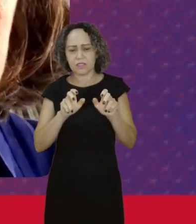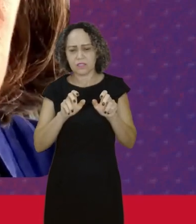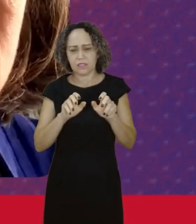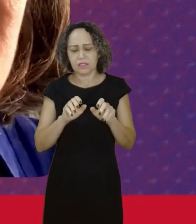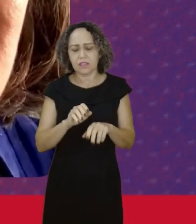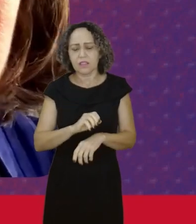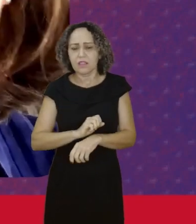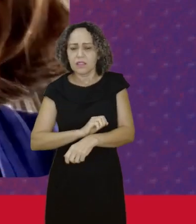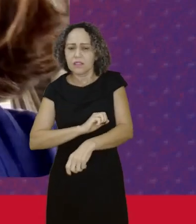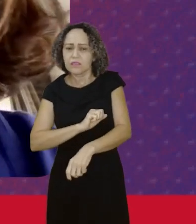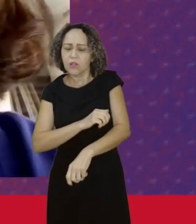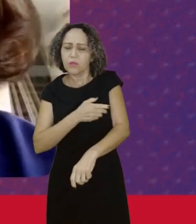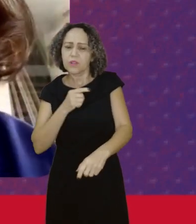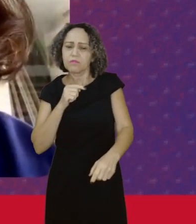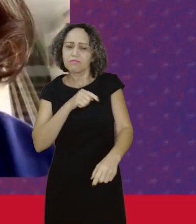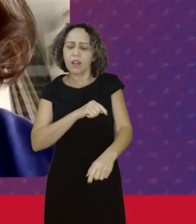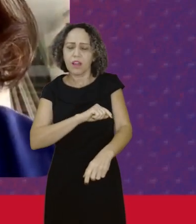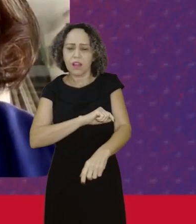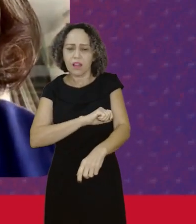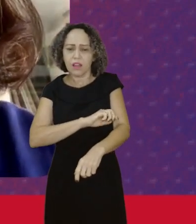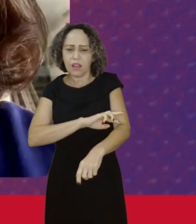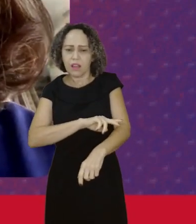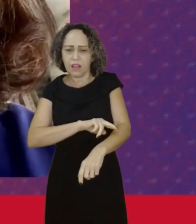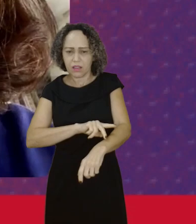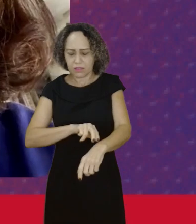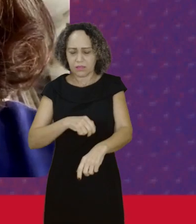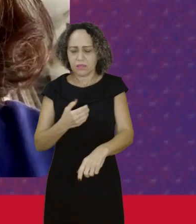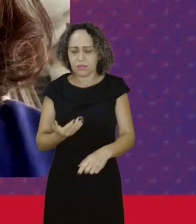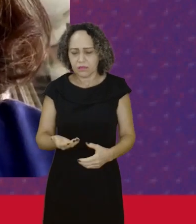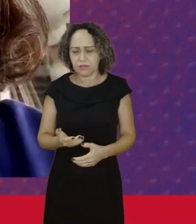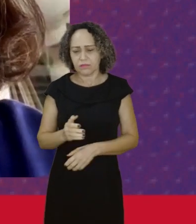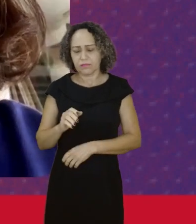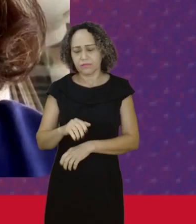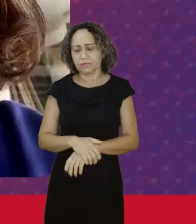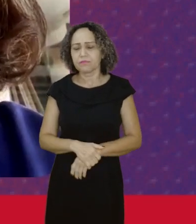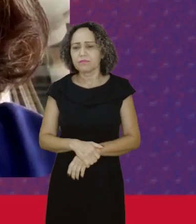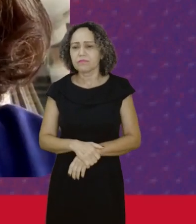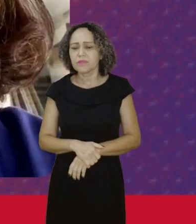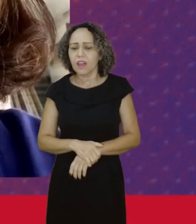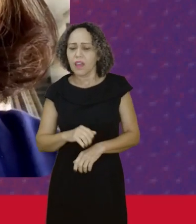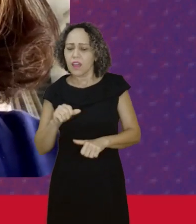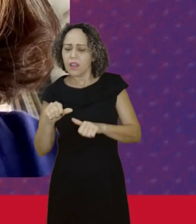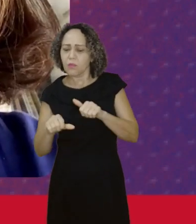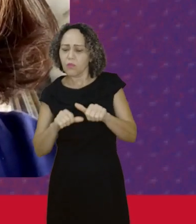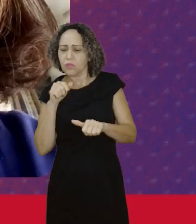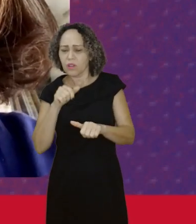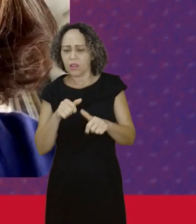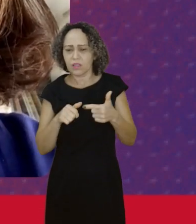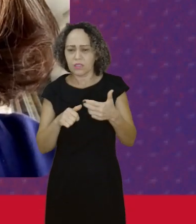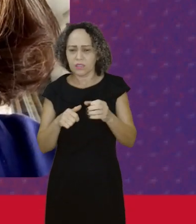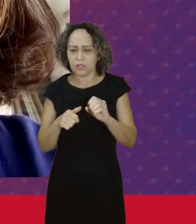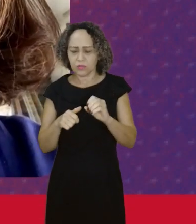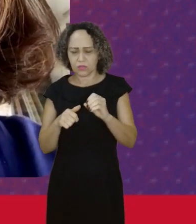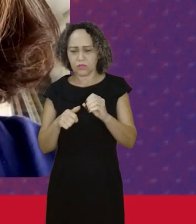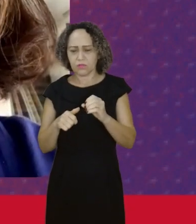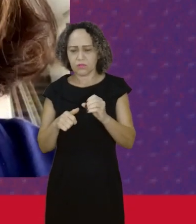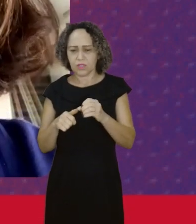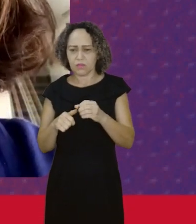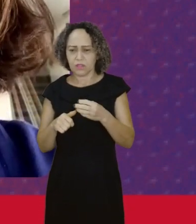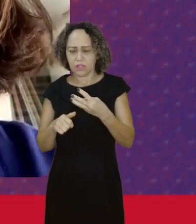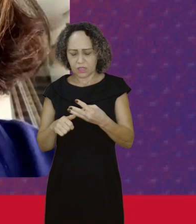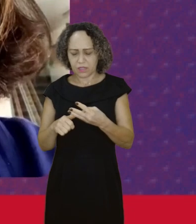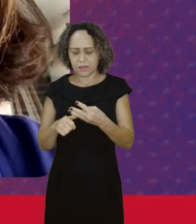de 2013. E depois, essas alterações que falam